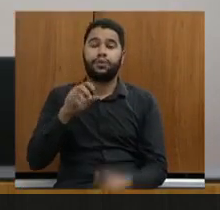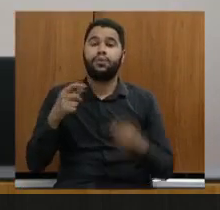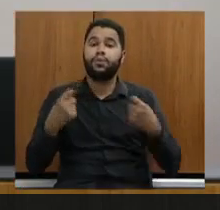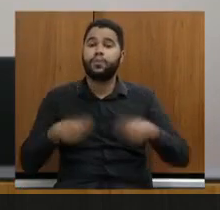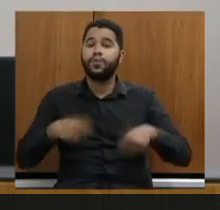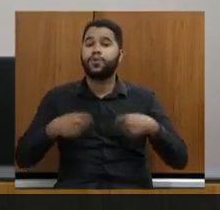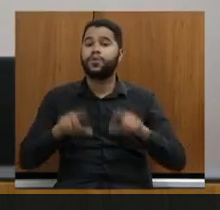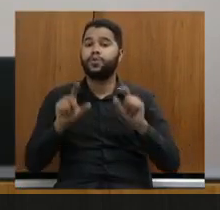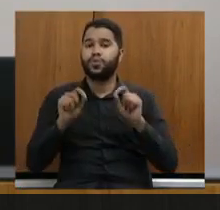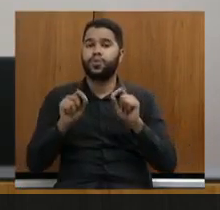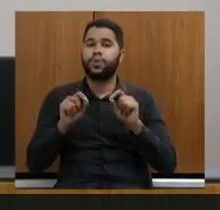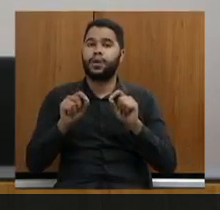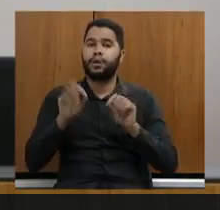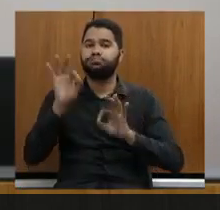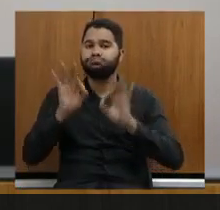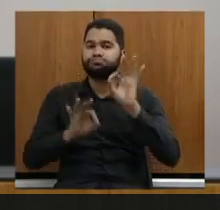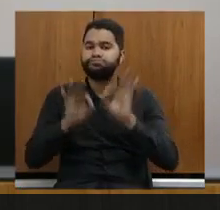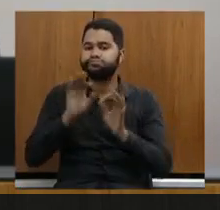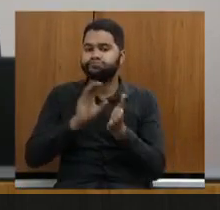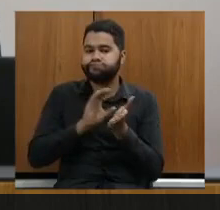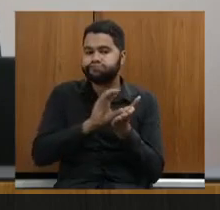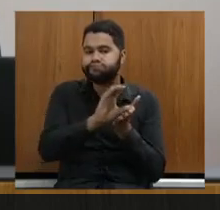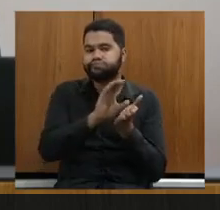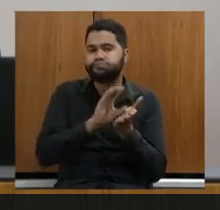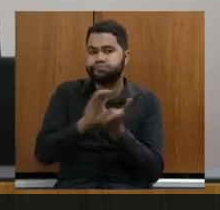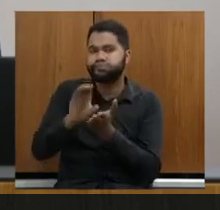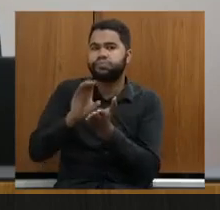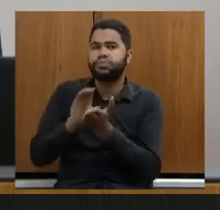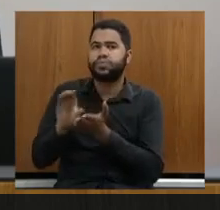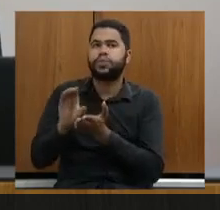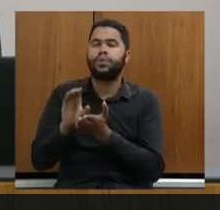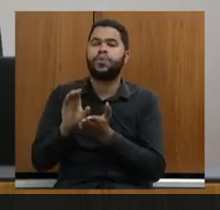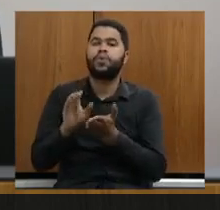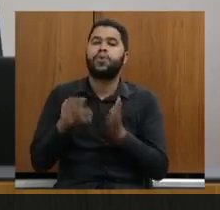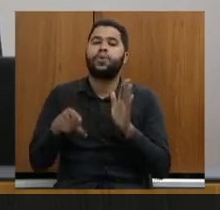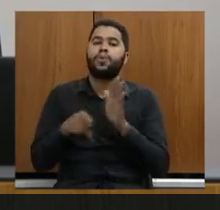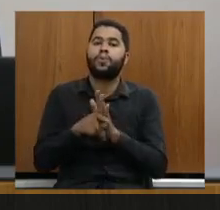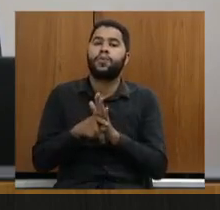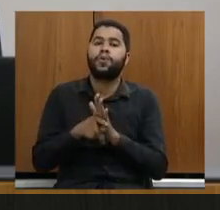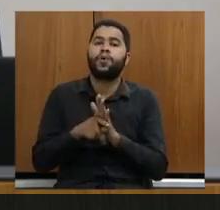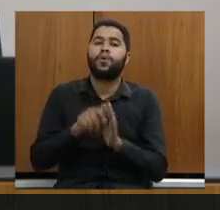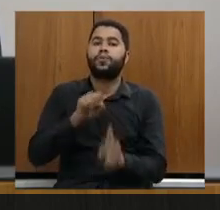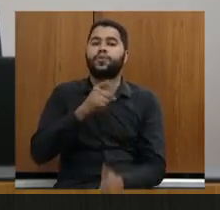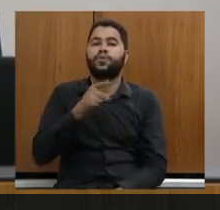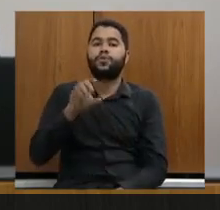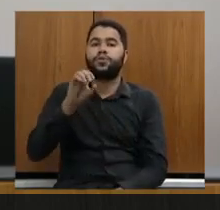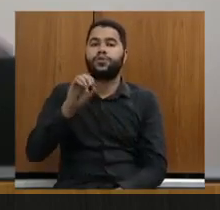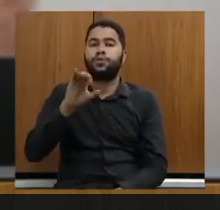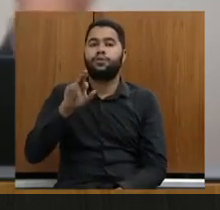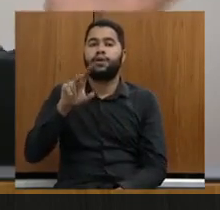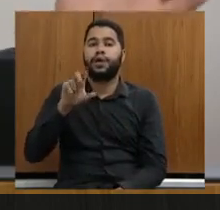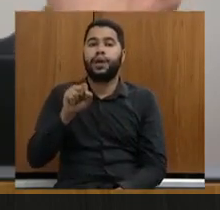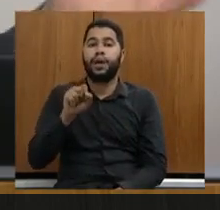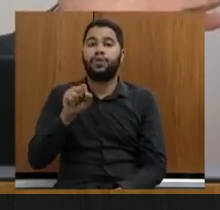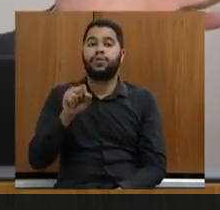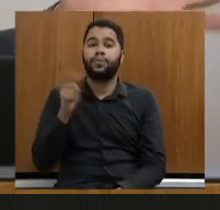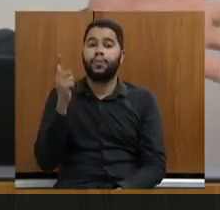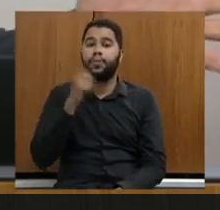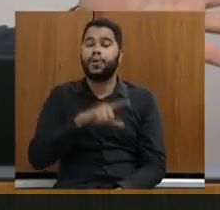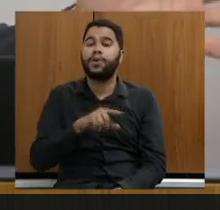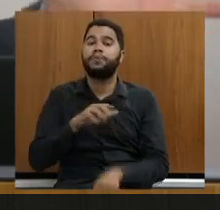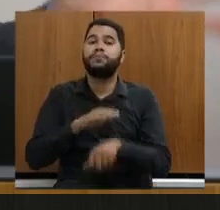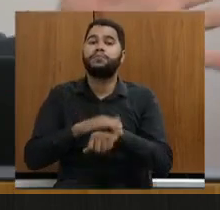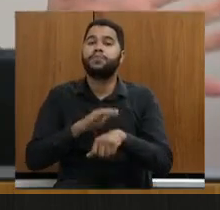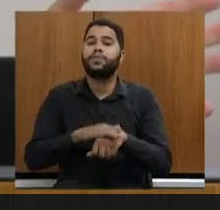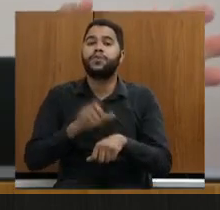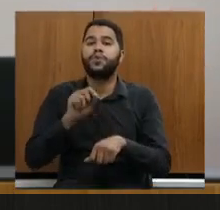é fazer um investimento o gás vim de São Carlos Até o triângulo mineiro para implantar ali